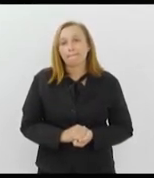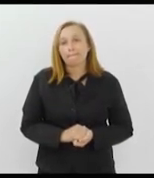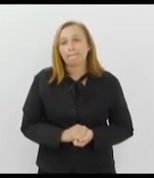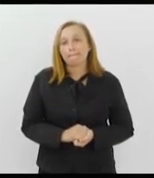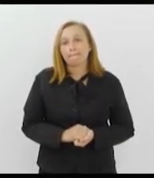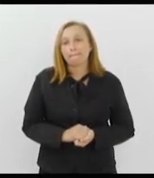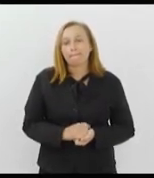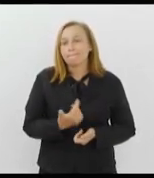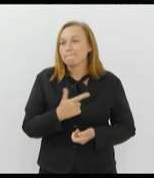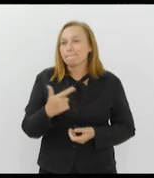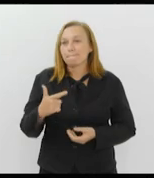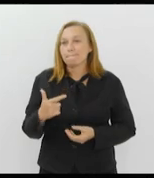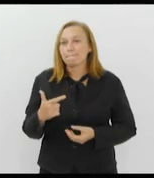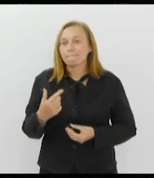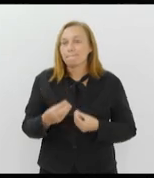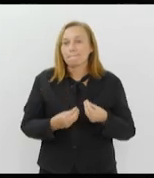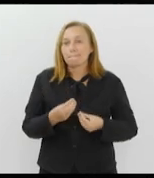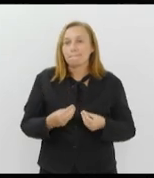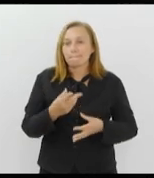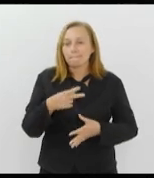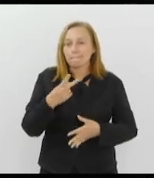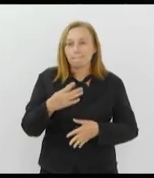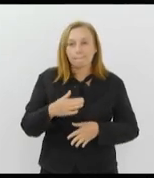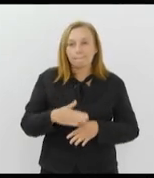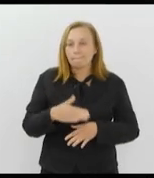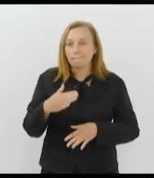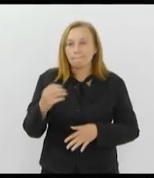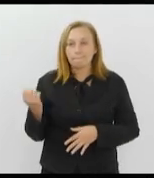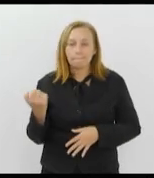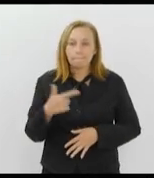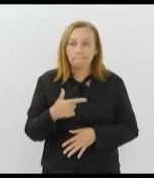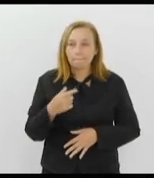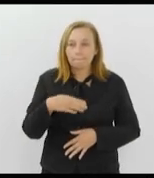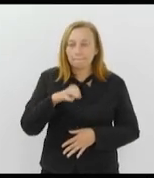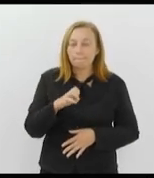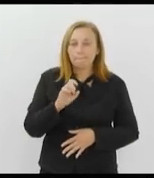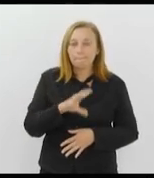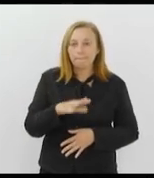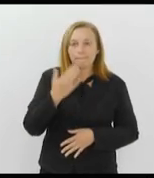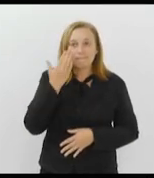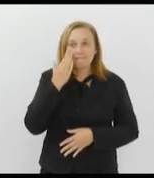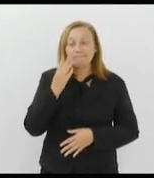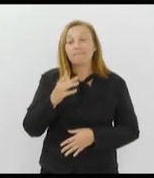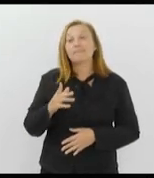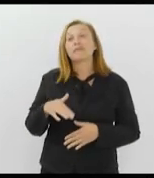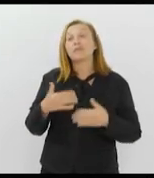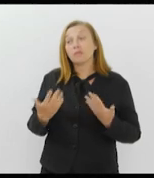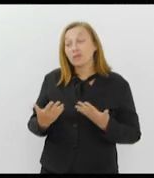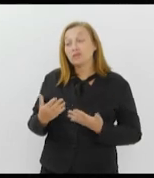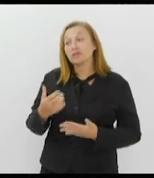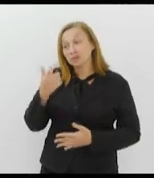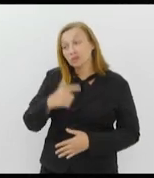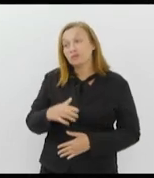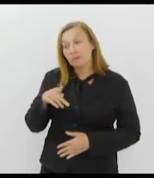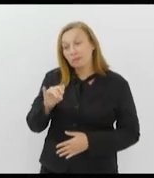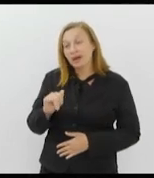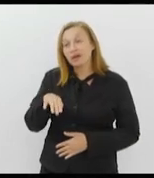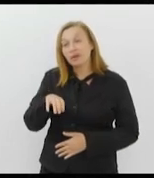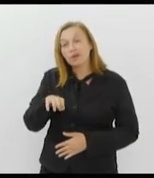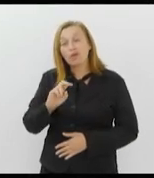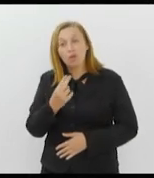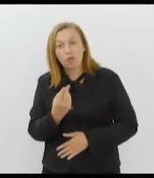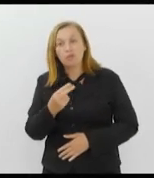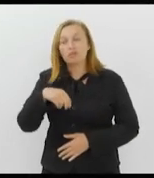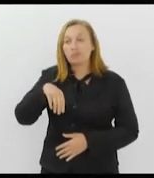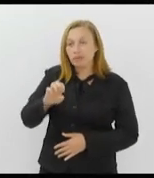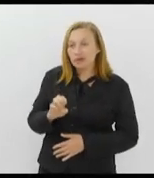Assim, não tem palavra maior com amor do que mãe. E a gente só compreende isso quando a gente é pai e mãe. Então, para mim, um